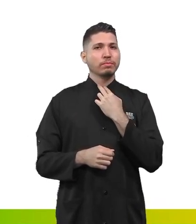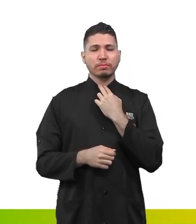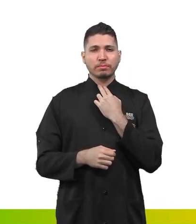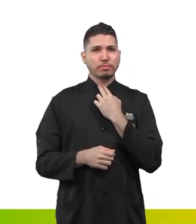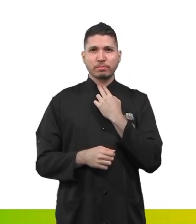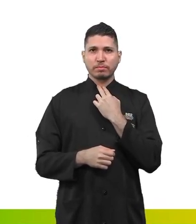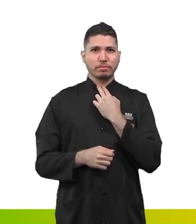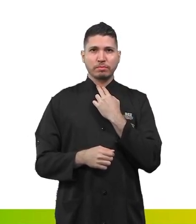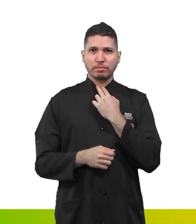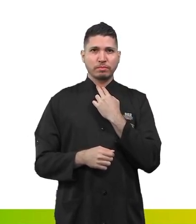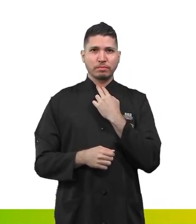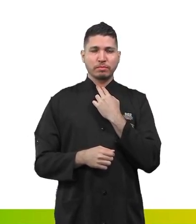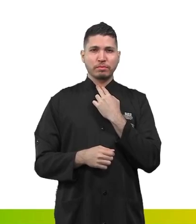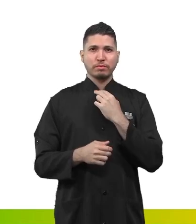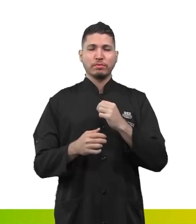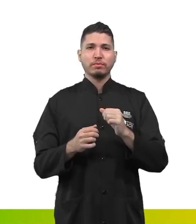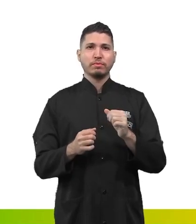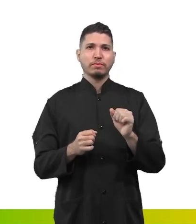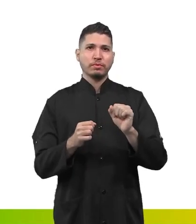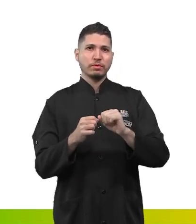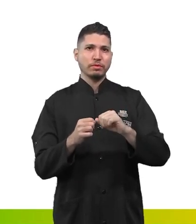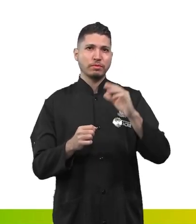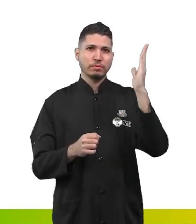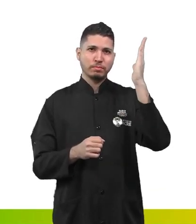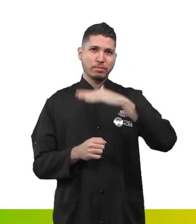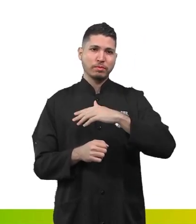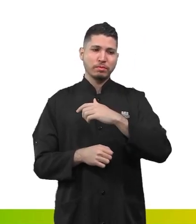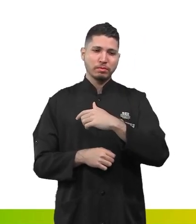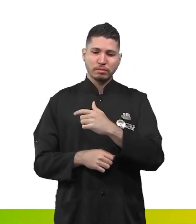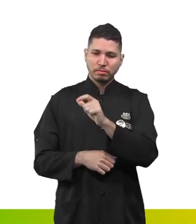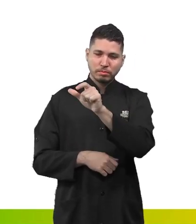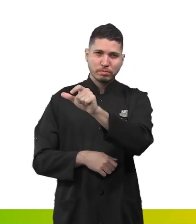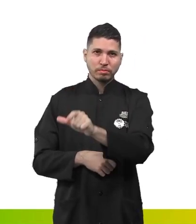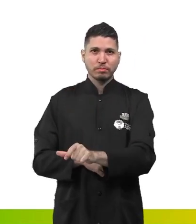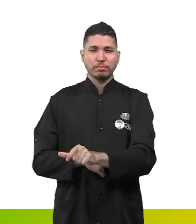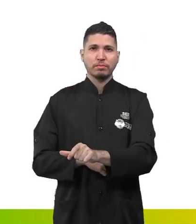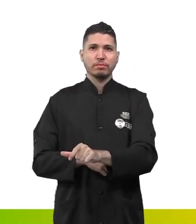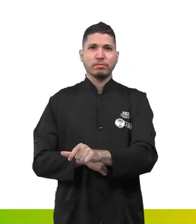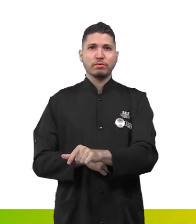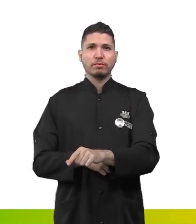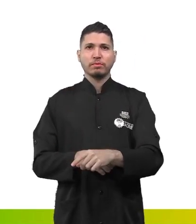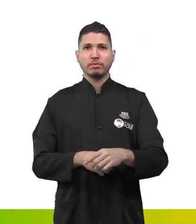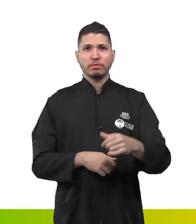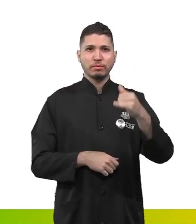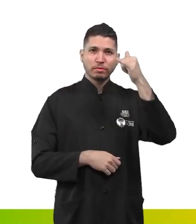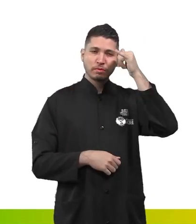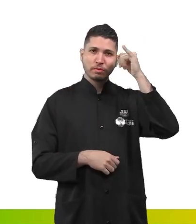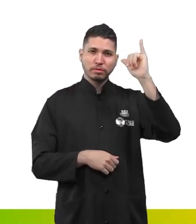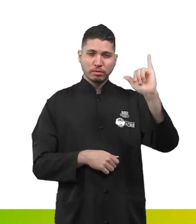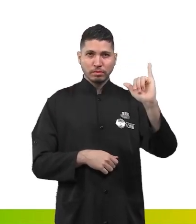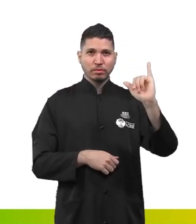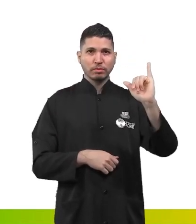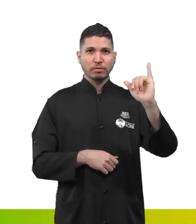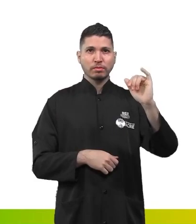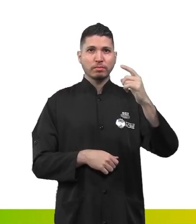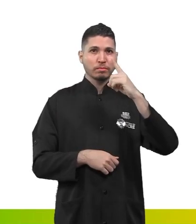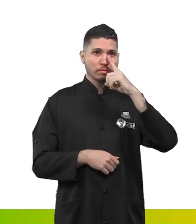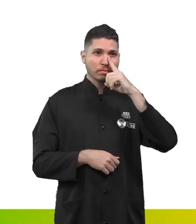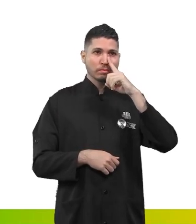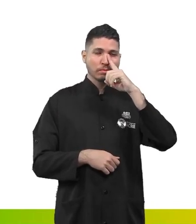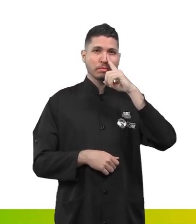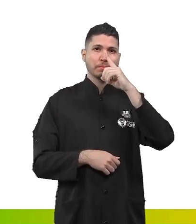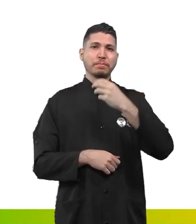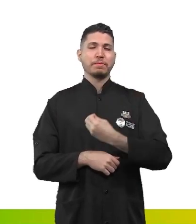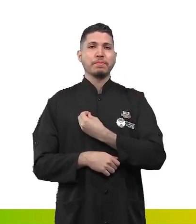que tratar a vida com seu devido respeito. Agora, um